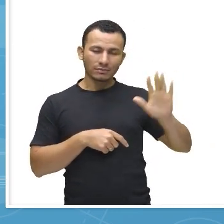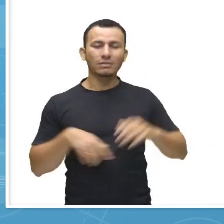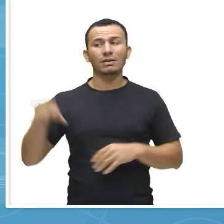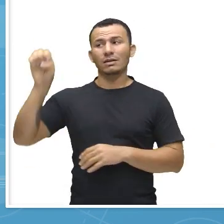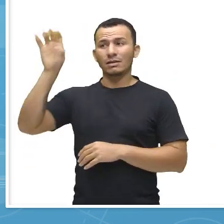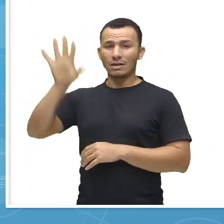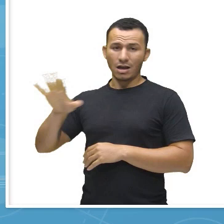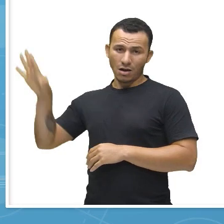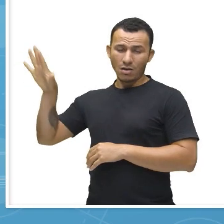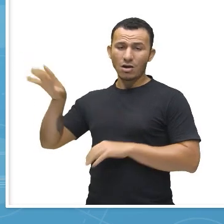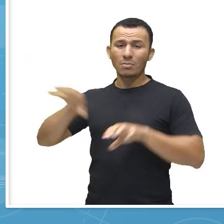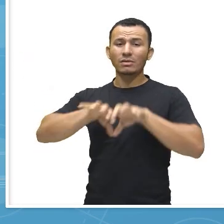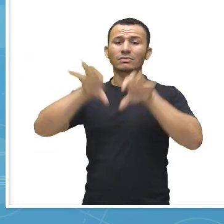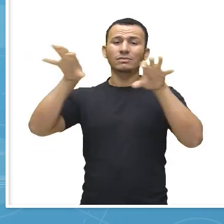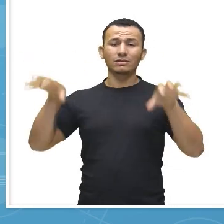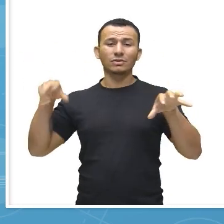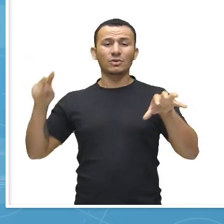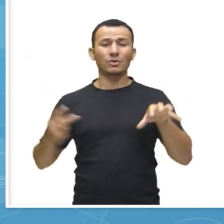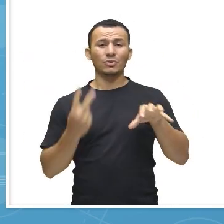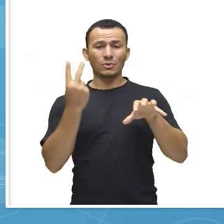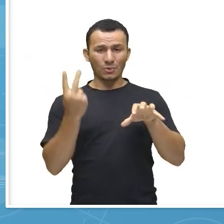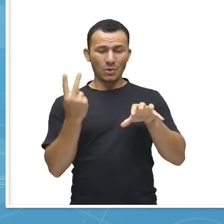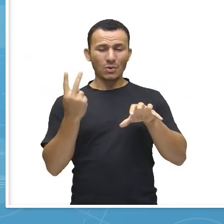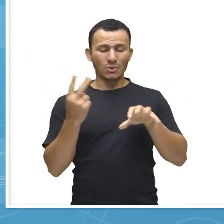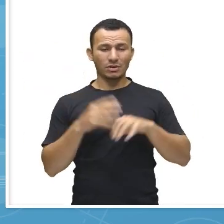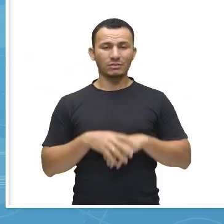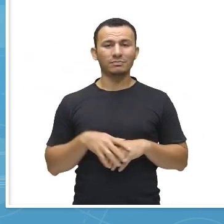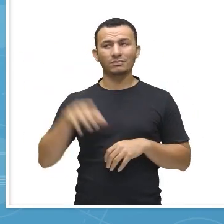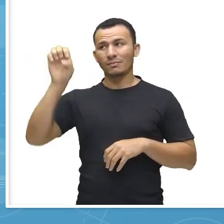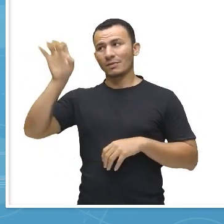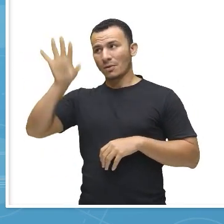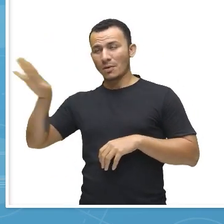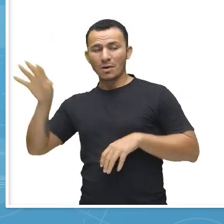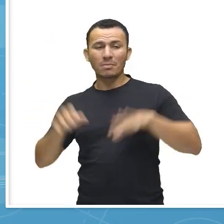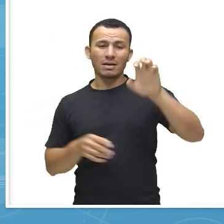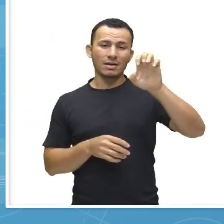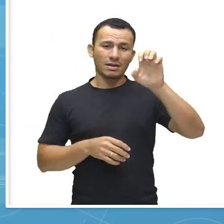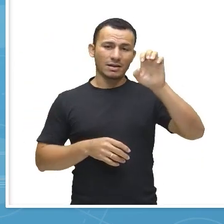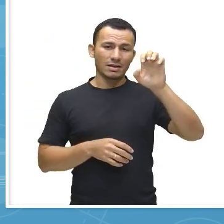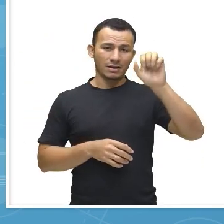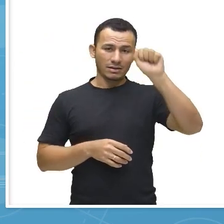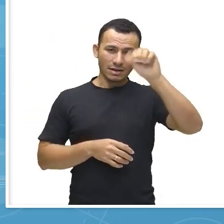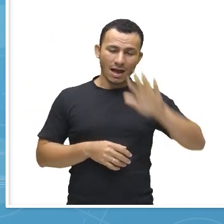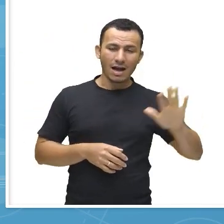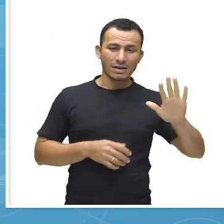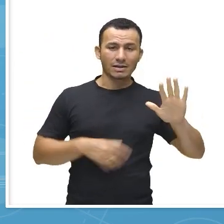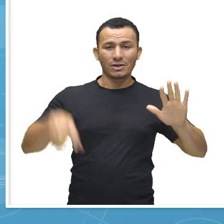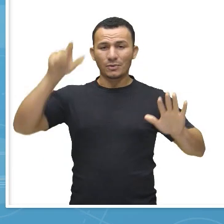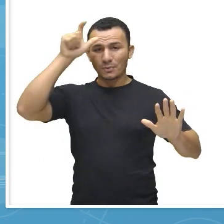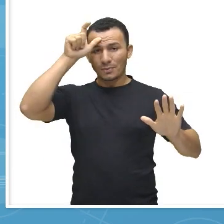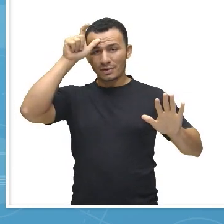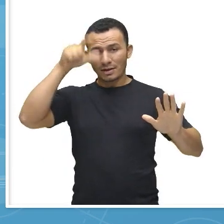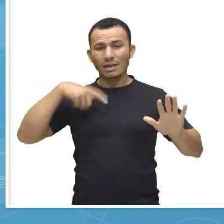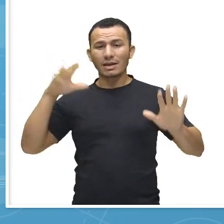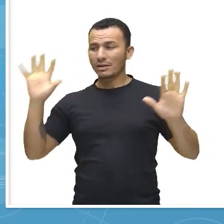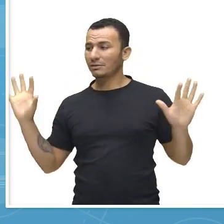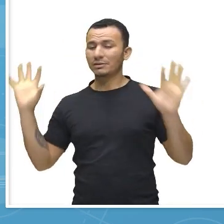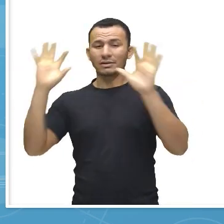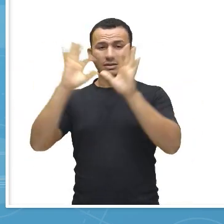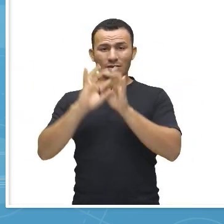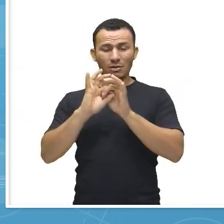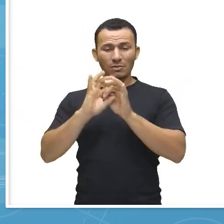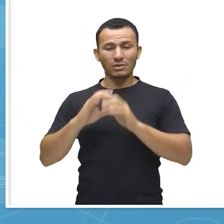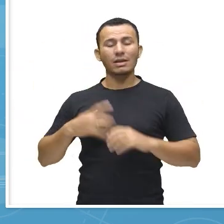está dividida entre a Europa e a Ásia, sendo que a capital desse país, que é